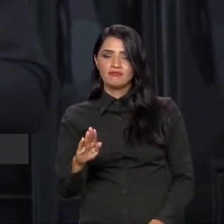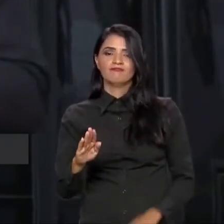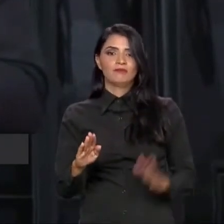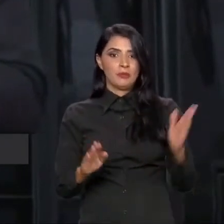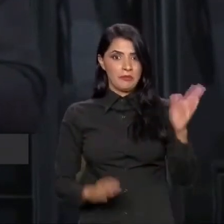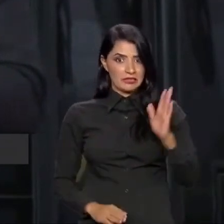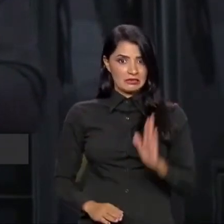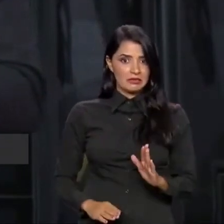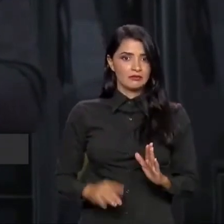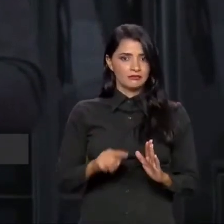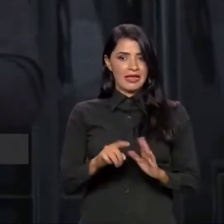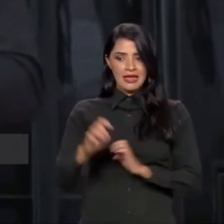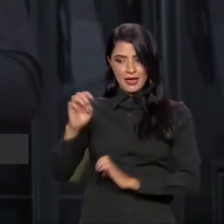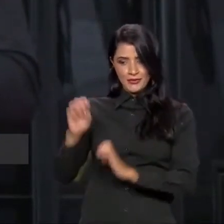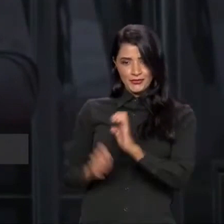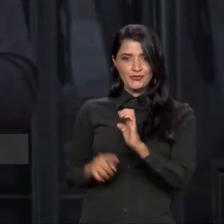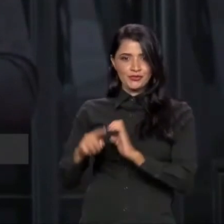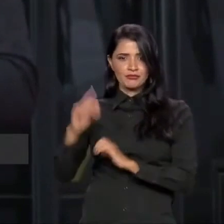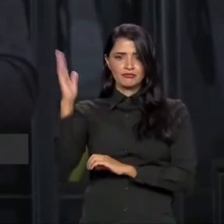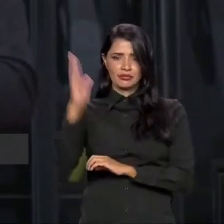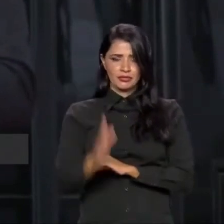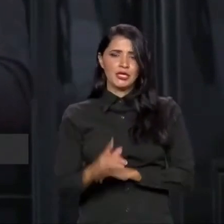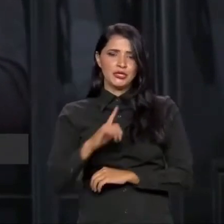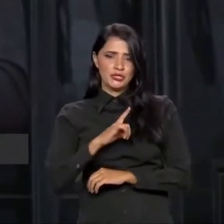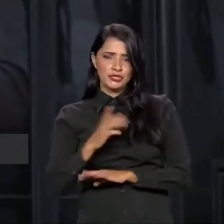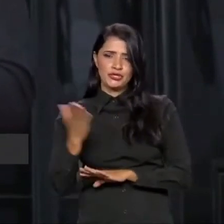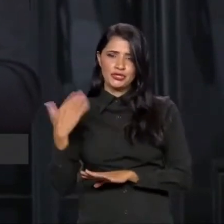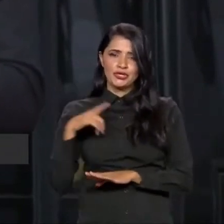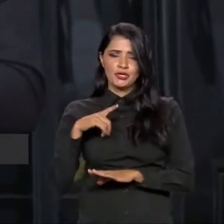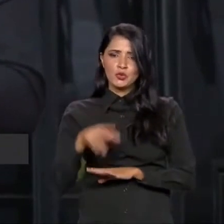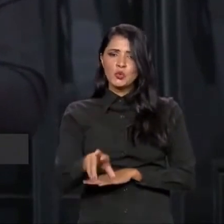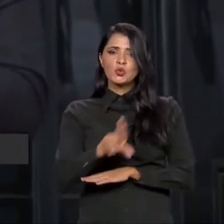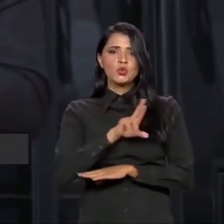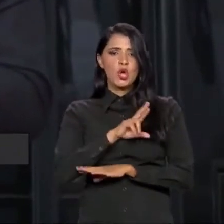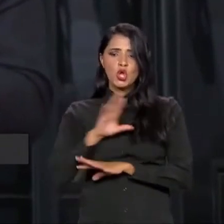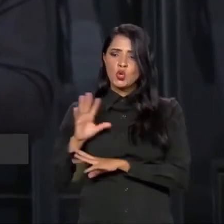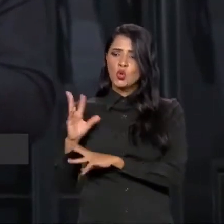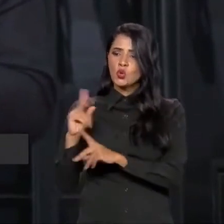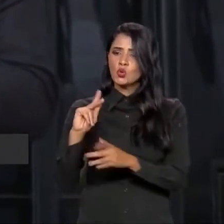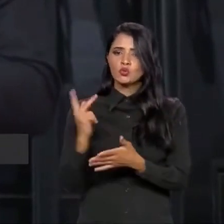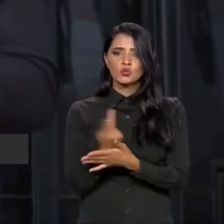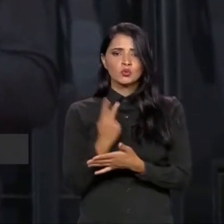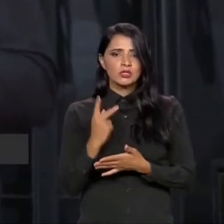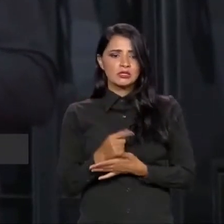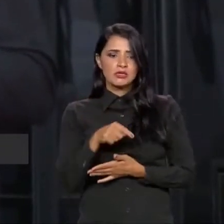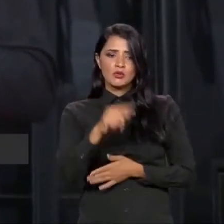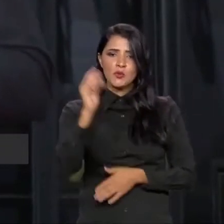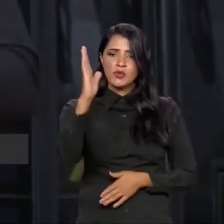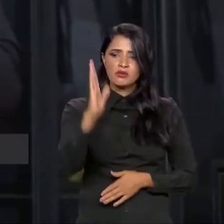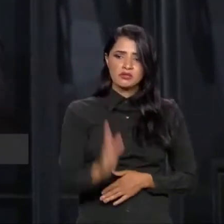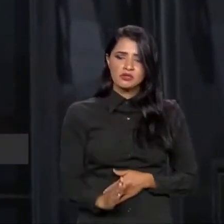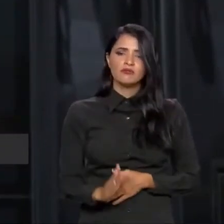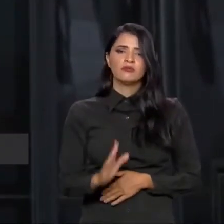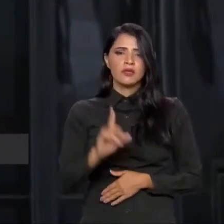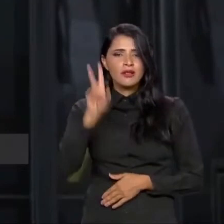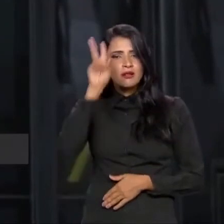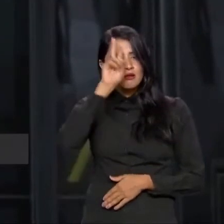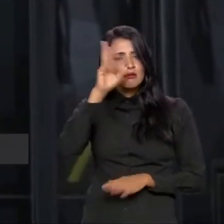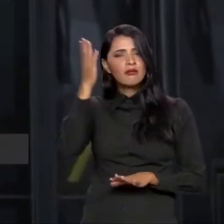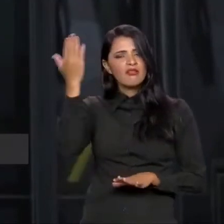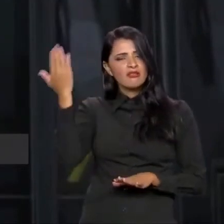A indústria brasileira tinha muita incidência no resultado de tudo o que acontecia nesse país. Eu